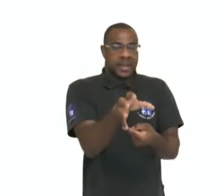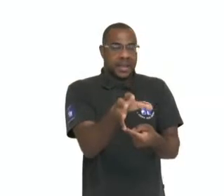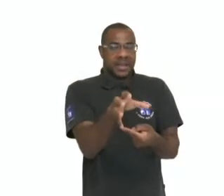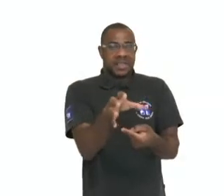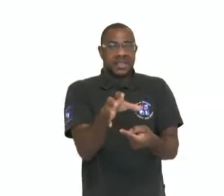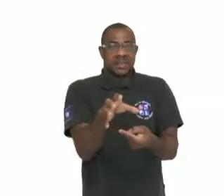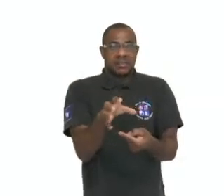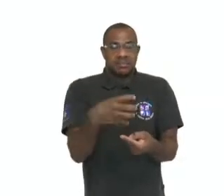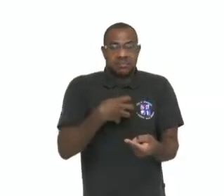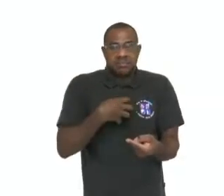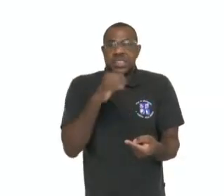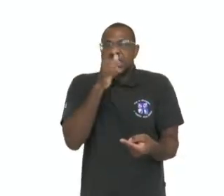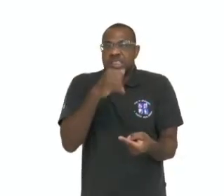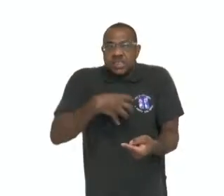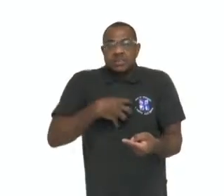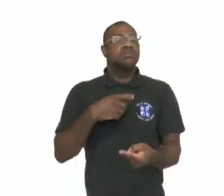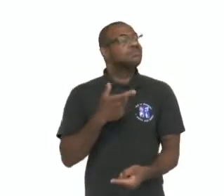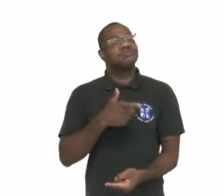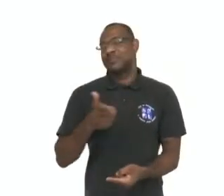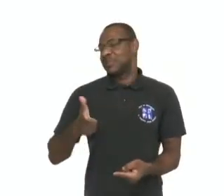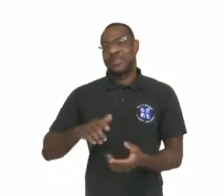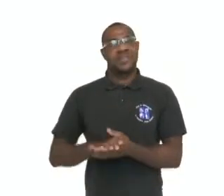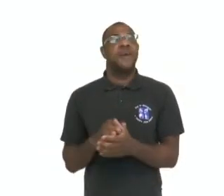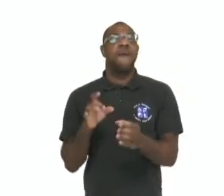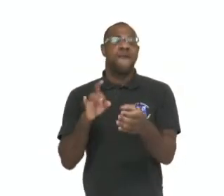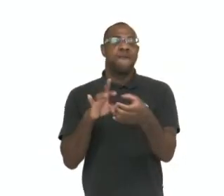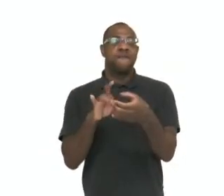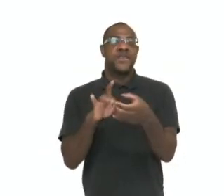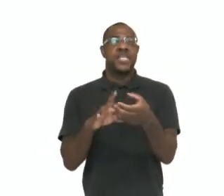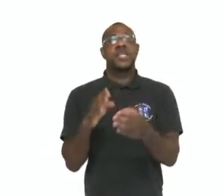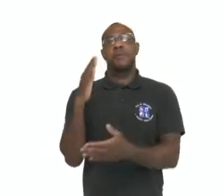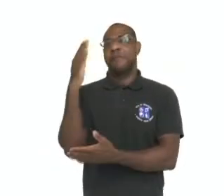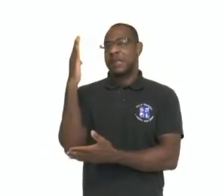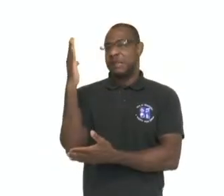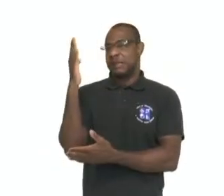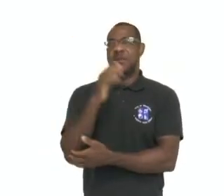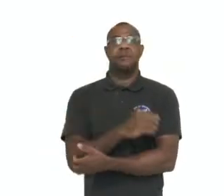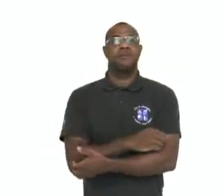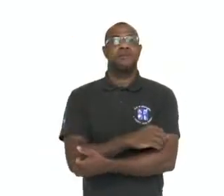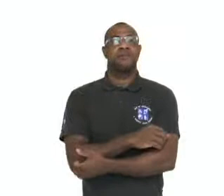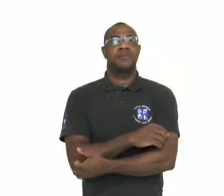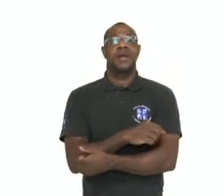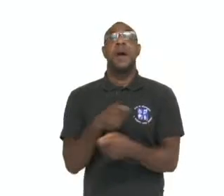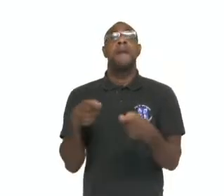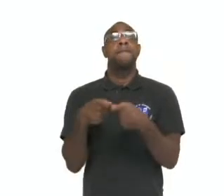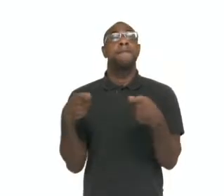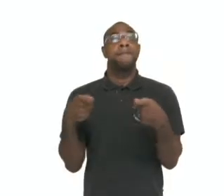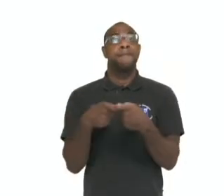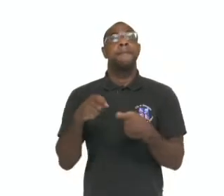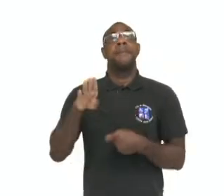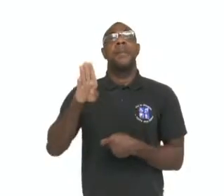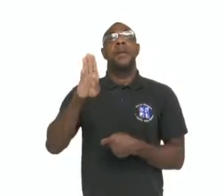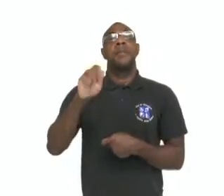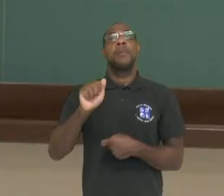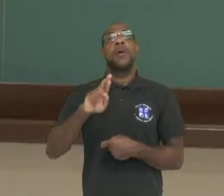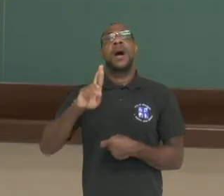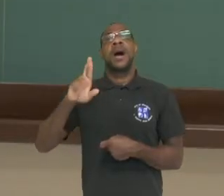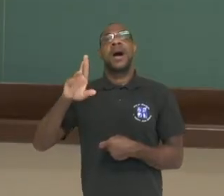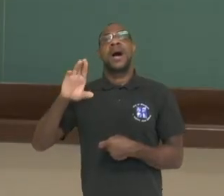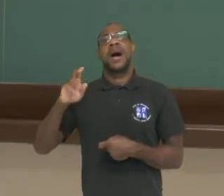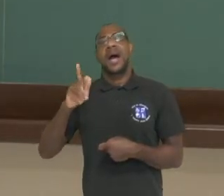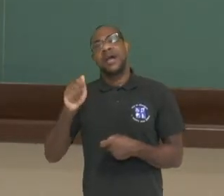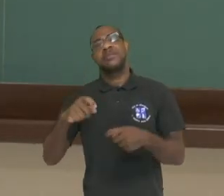né, representado aqui por uma garrafinha, vidro, madeira, né, borracha também é um bom isolante